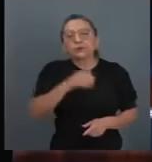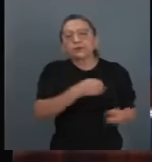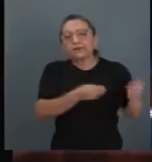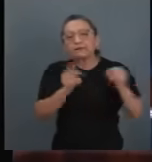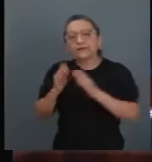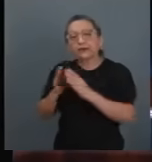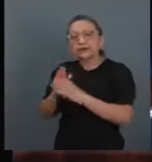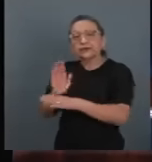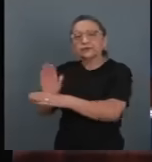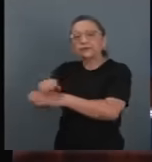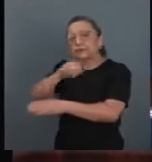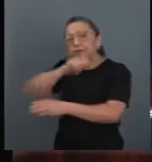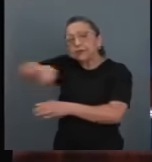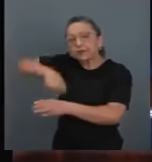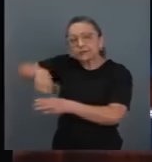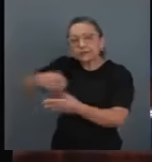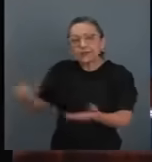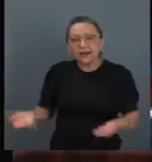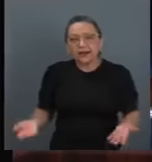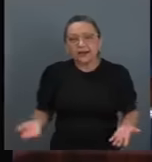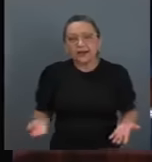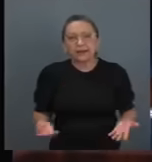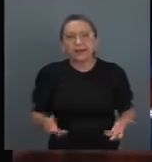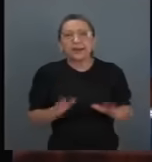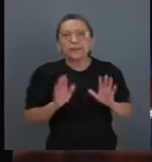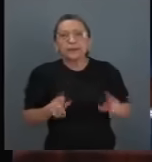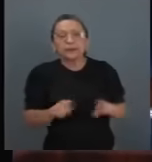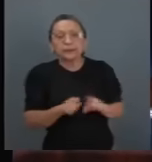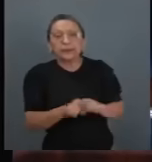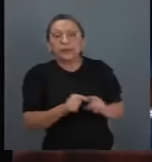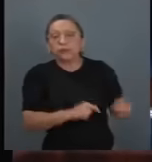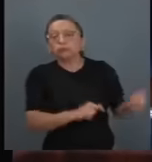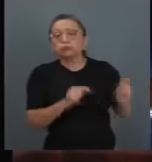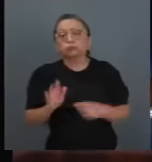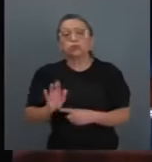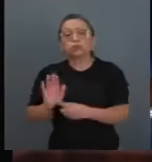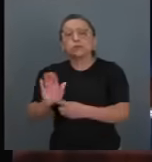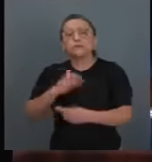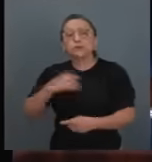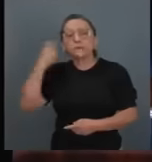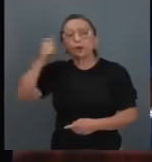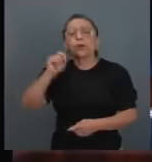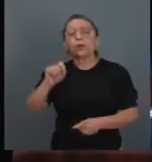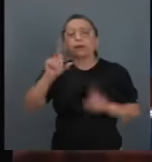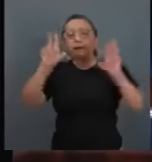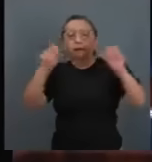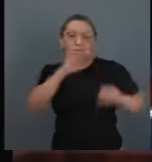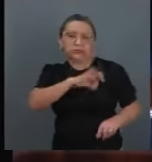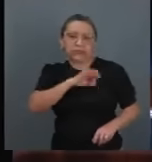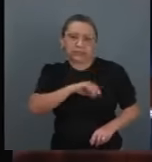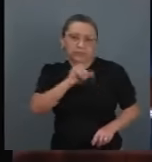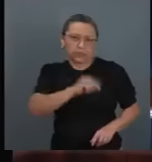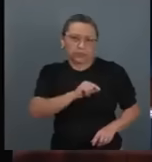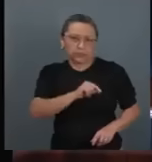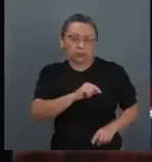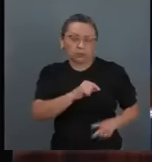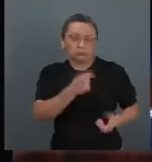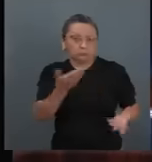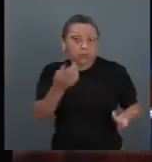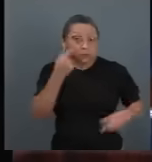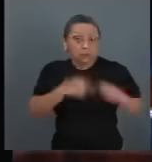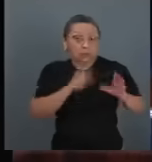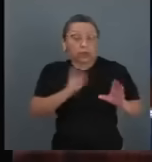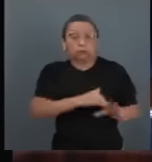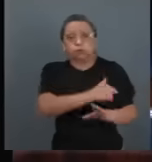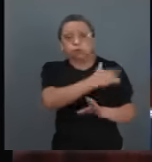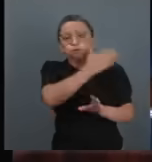e ajudava, né? Mas também mostrei a minha preocupação com a questão do salário mínimo. O salário mínimo é uma política que foi construída